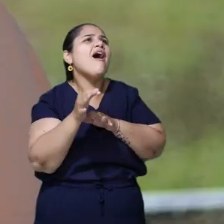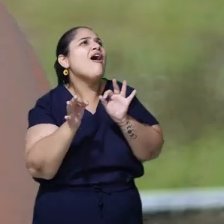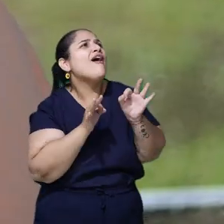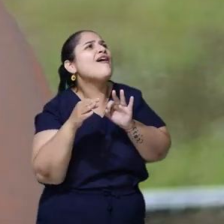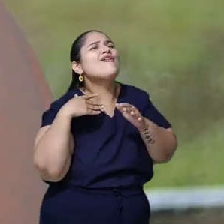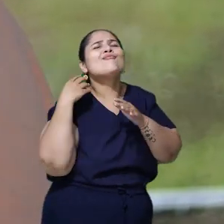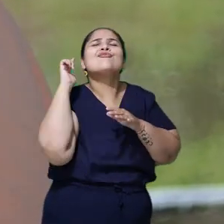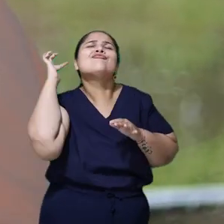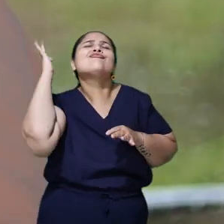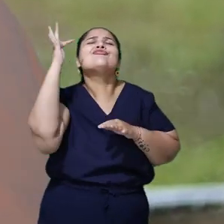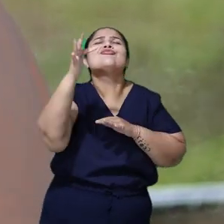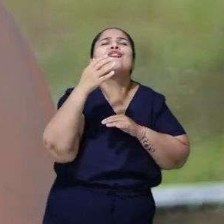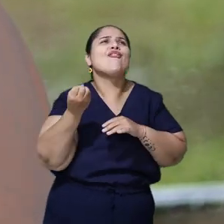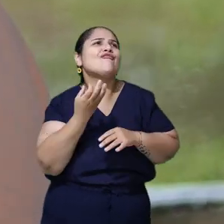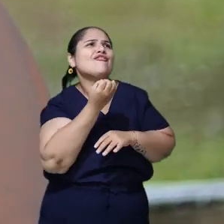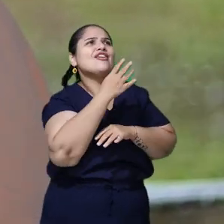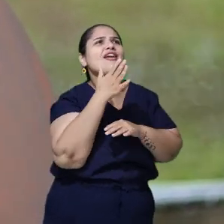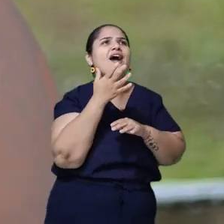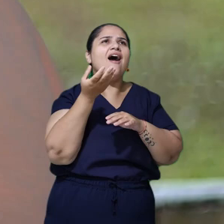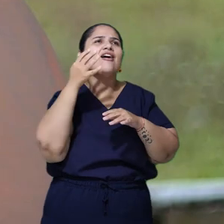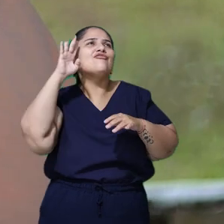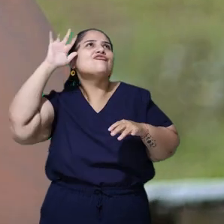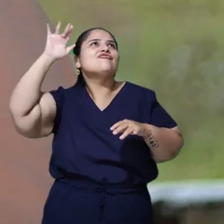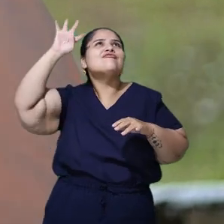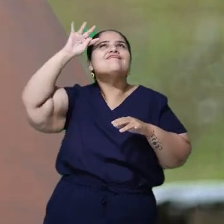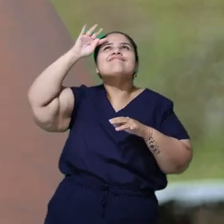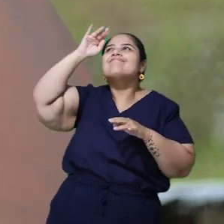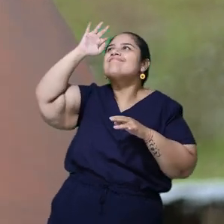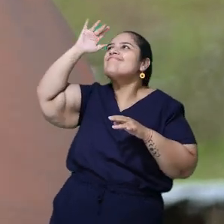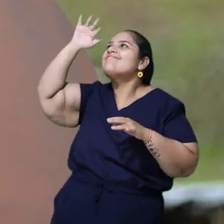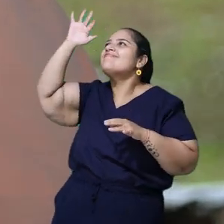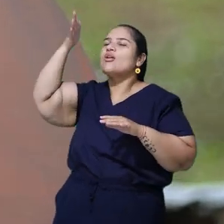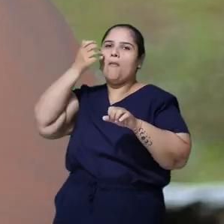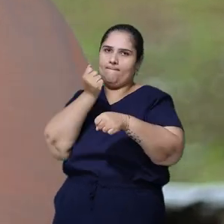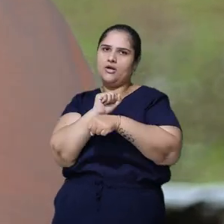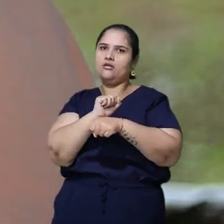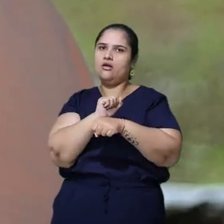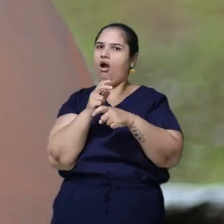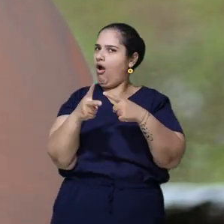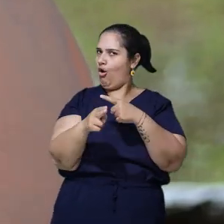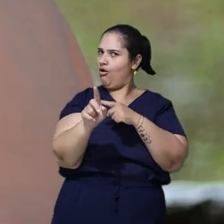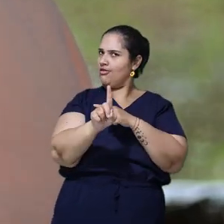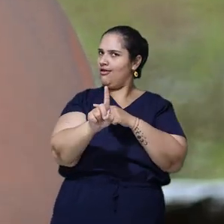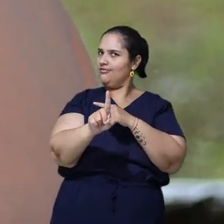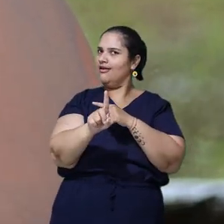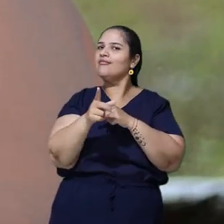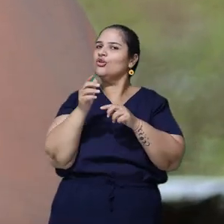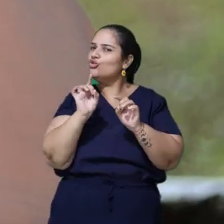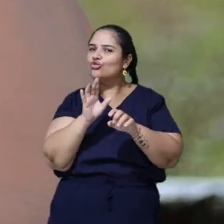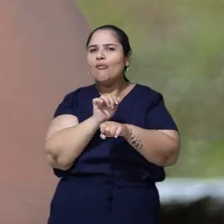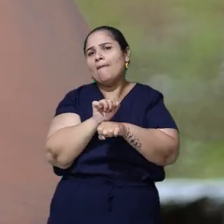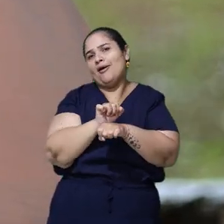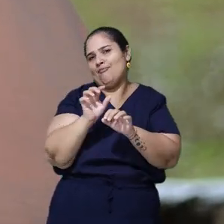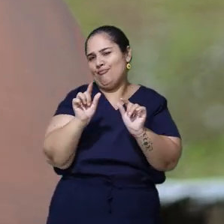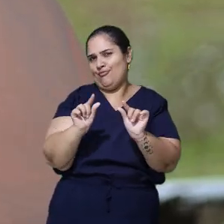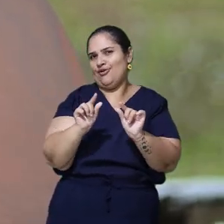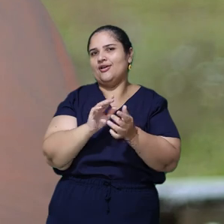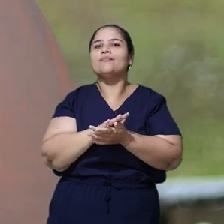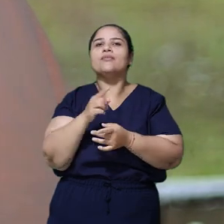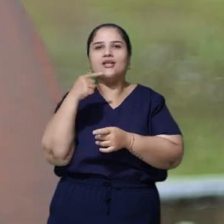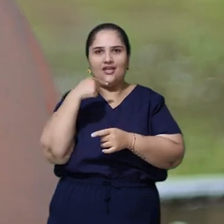tinha sonhos que foram paralisados. Eu gosto de falar assim, não foram interrompidos, eles foram paralisados, que eu creio que eu ainda